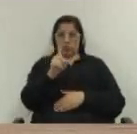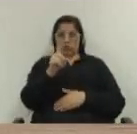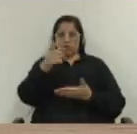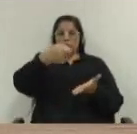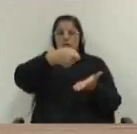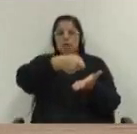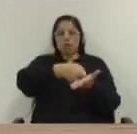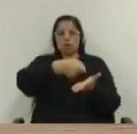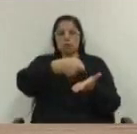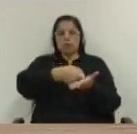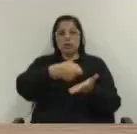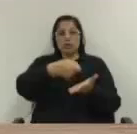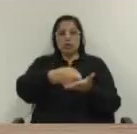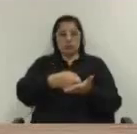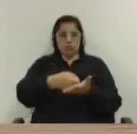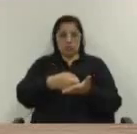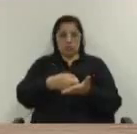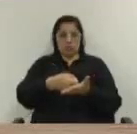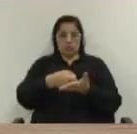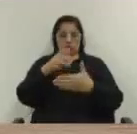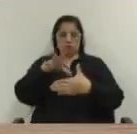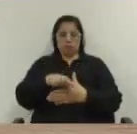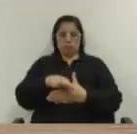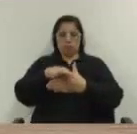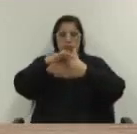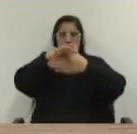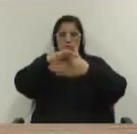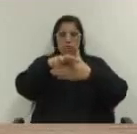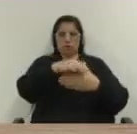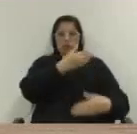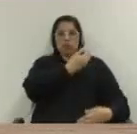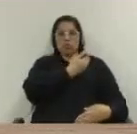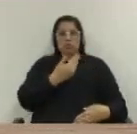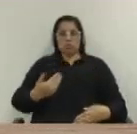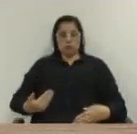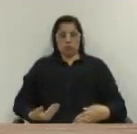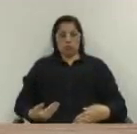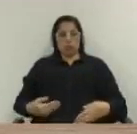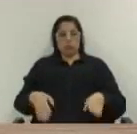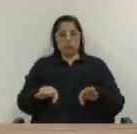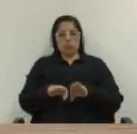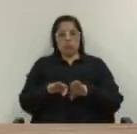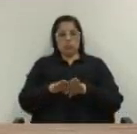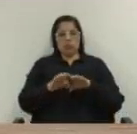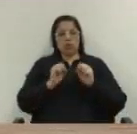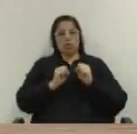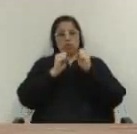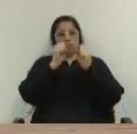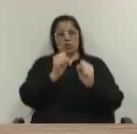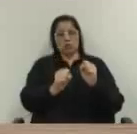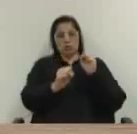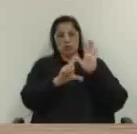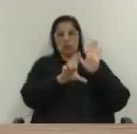edil para exercer a função de líder de governo junto ao Poder Legislativo, sendo que havia para o momento